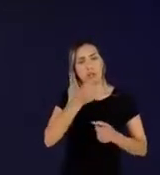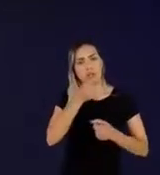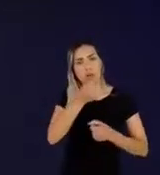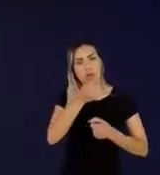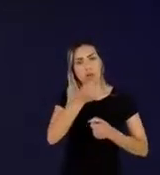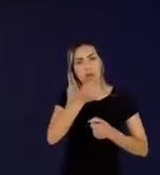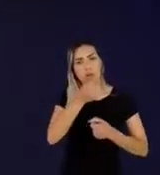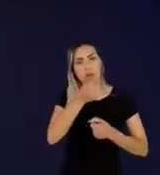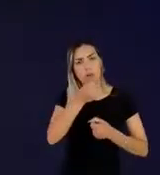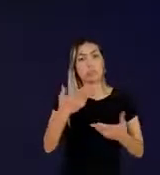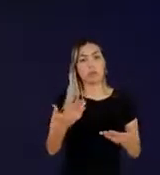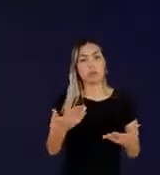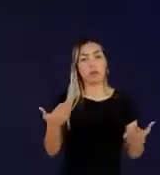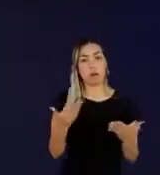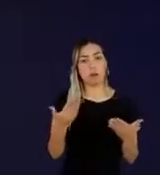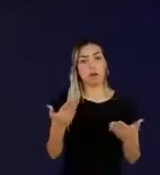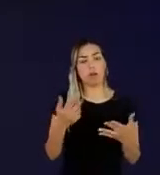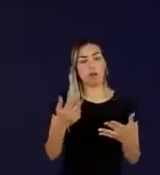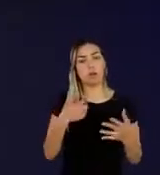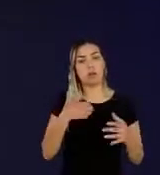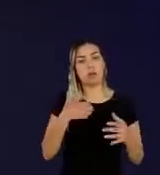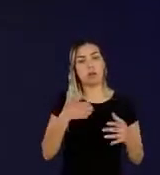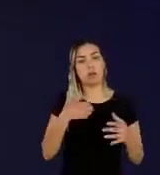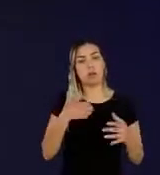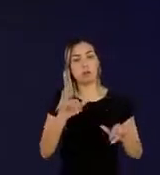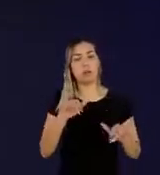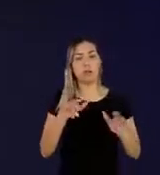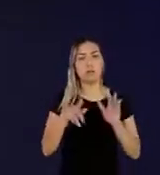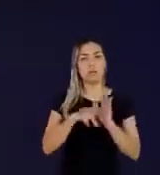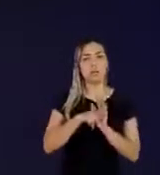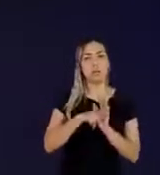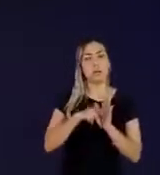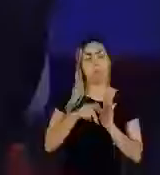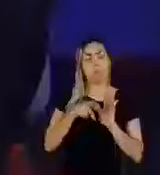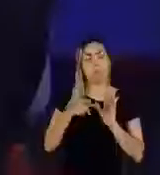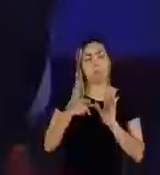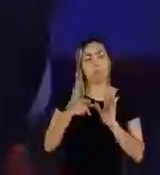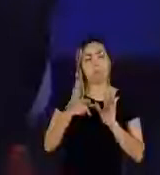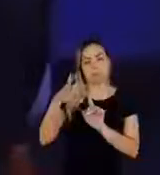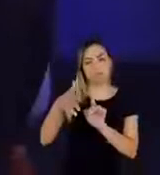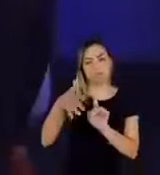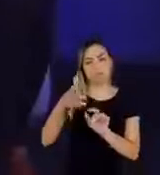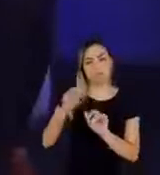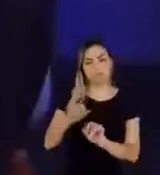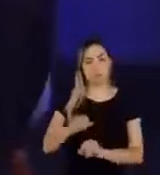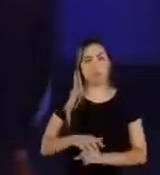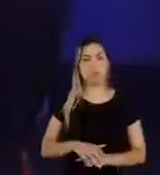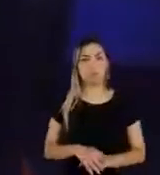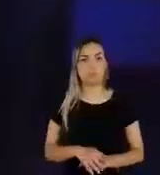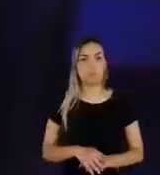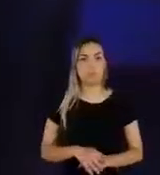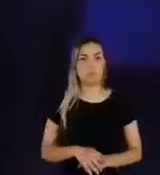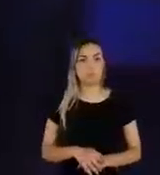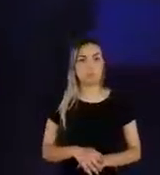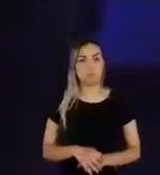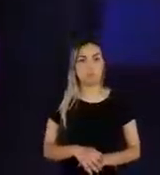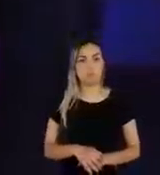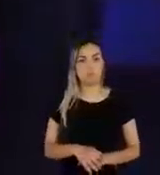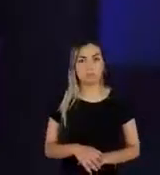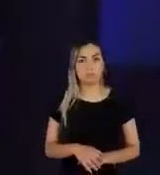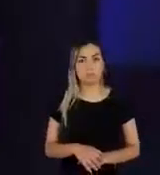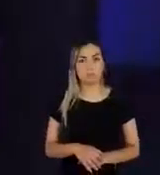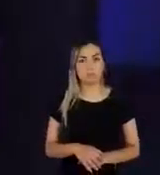passar, então, a palavra à Carmen para ela fazer a apresentação inicial dela. Olá. Olá, Elisa.